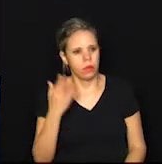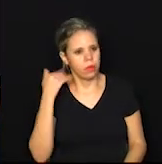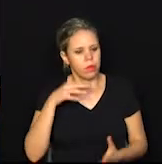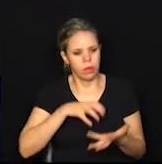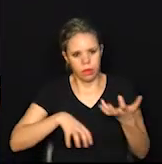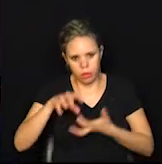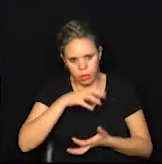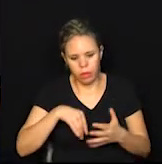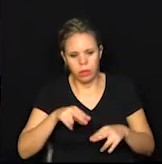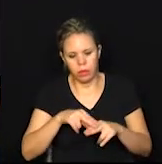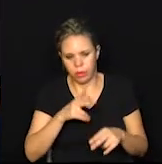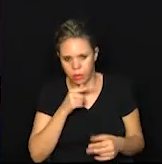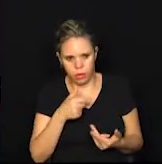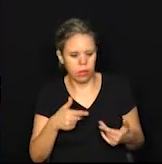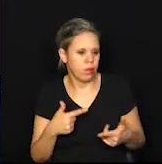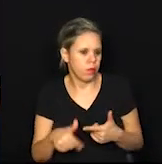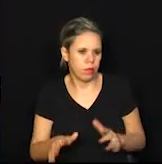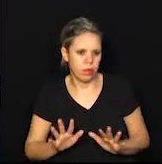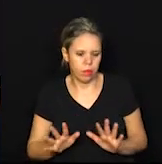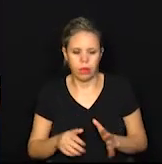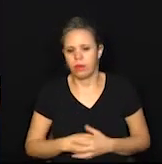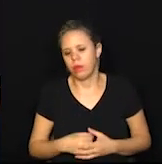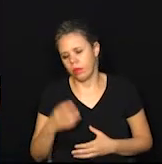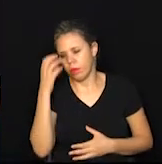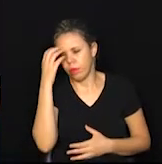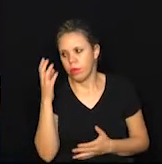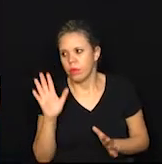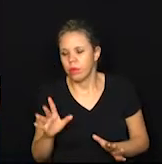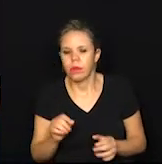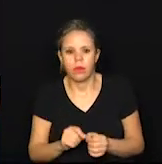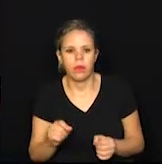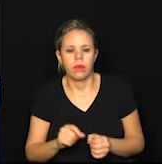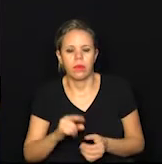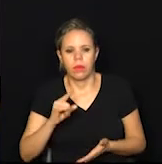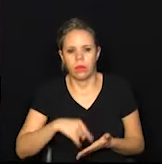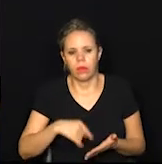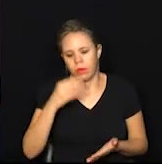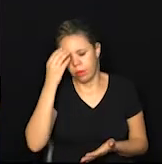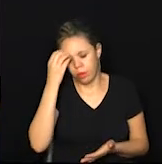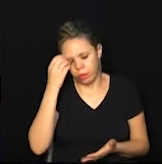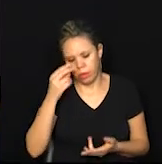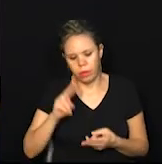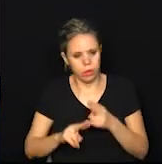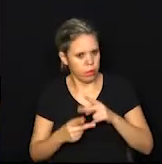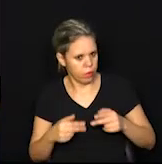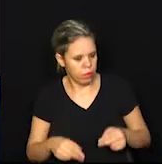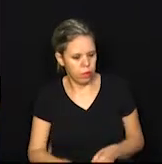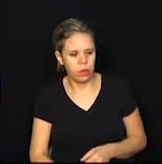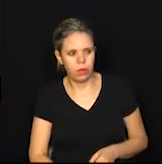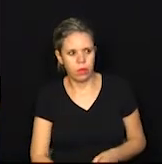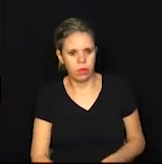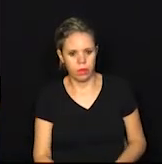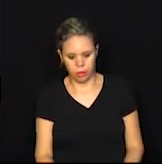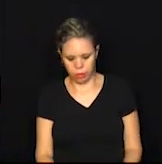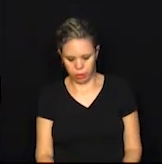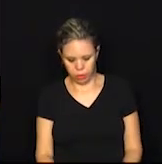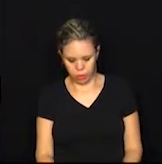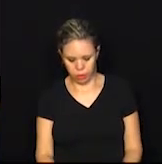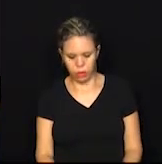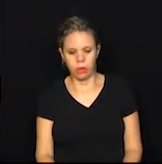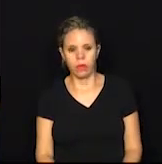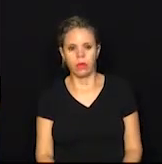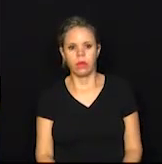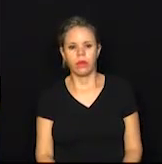causa da água do Taquaral, mas a gente fez o laudo de balneabilidade, uma imprensa